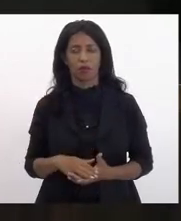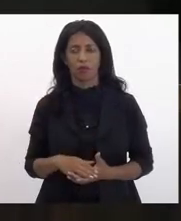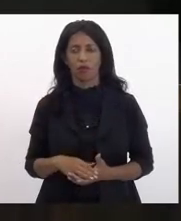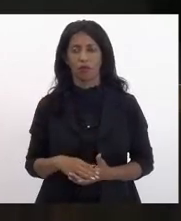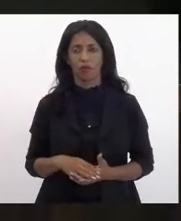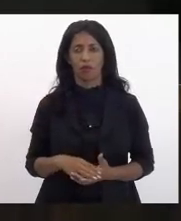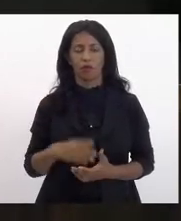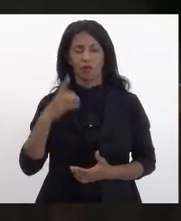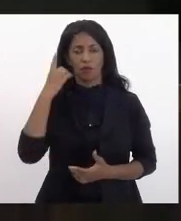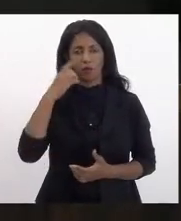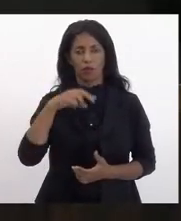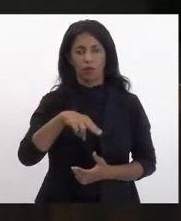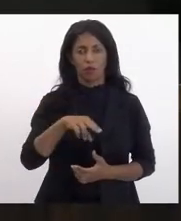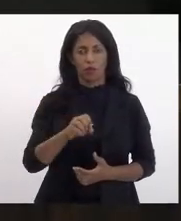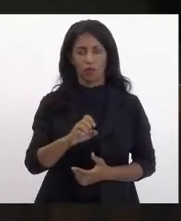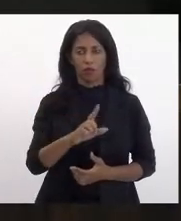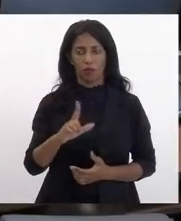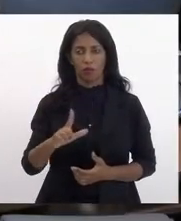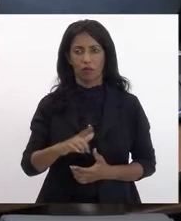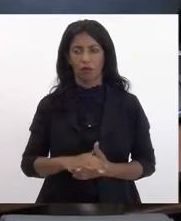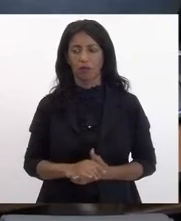Deputado Noel de Carvalho.